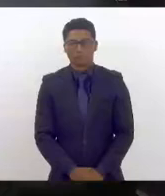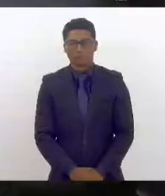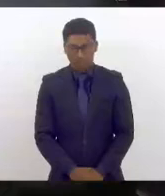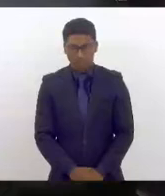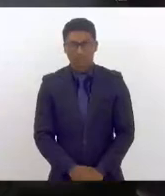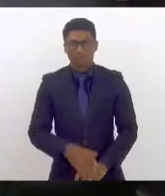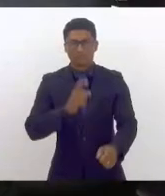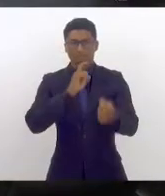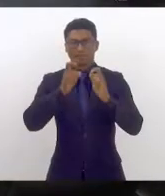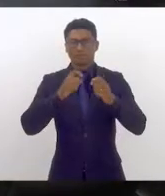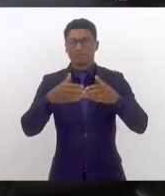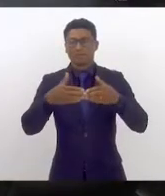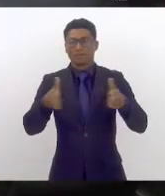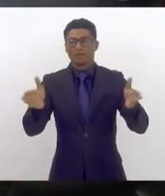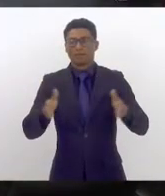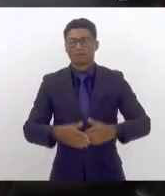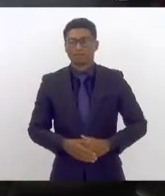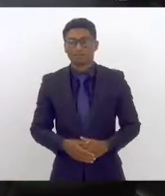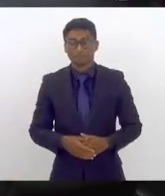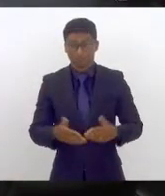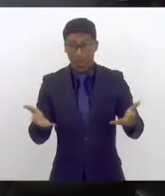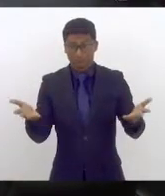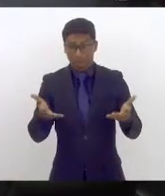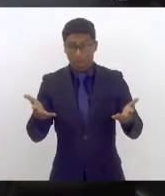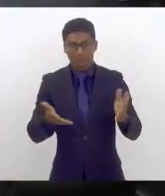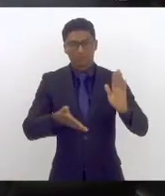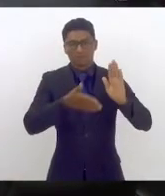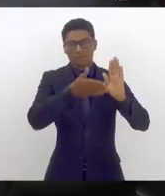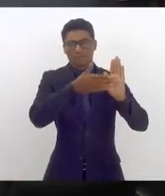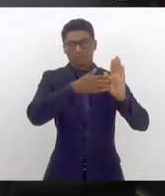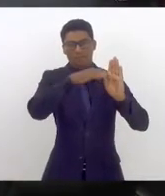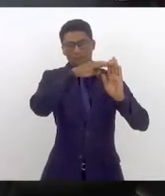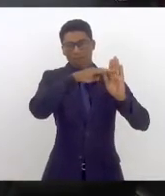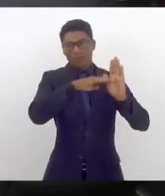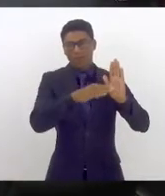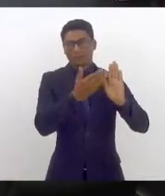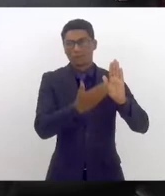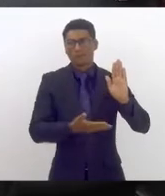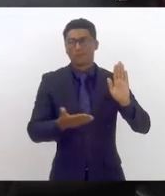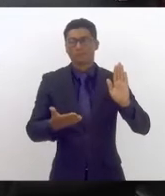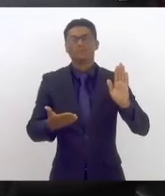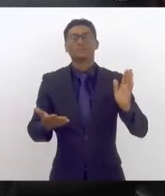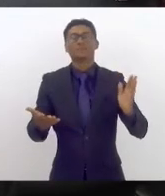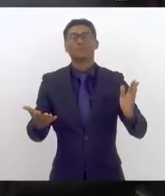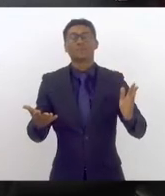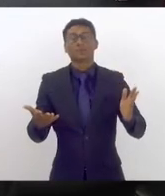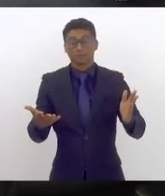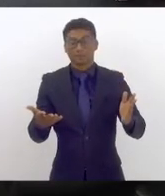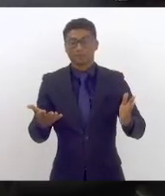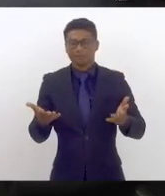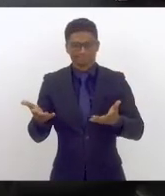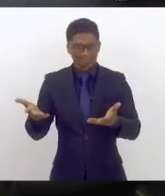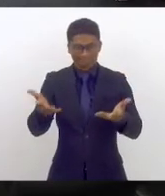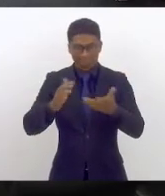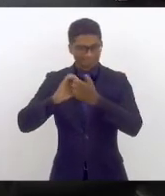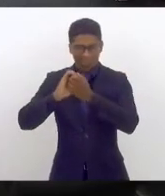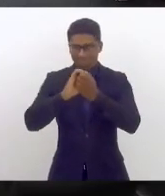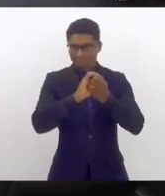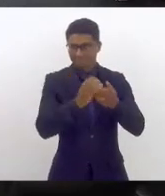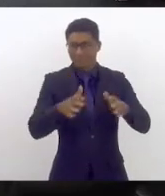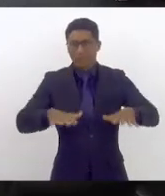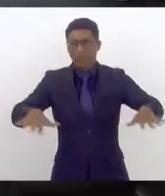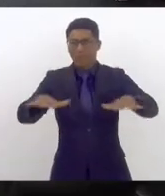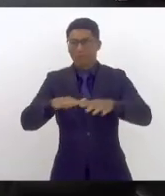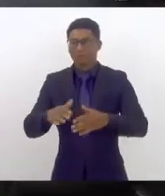tá reaberta a sessão passa a ser a ordem do dia saudar todas e todos saudades assessoras e assessores